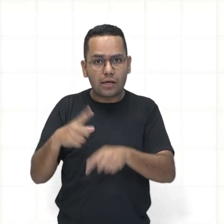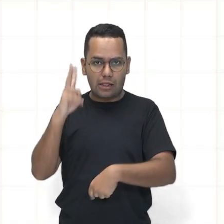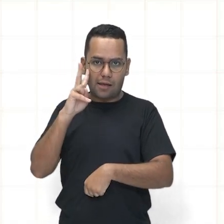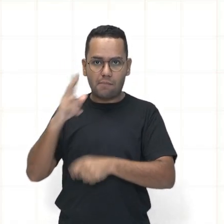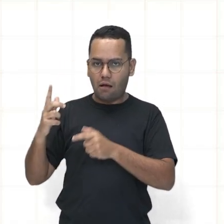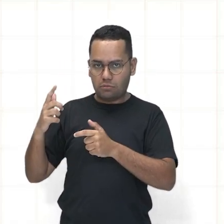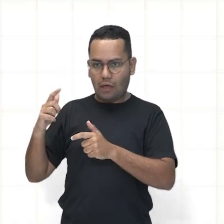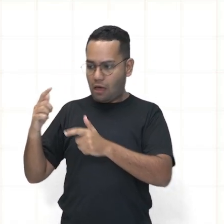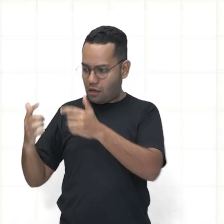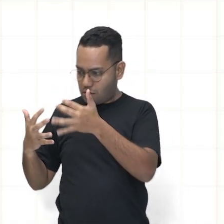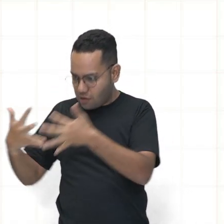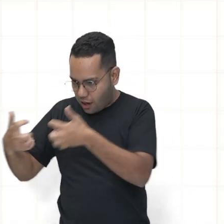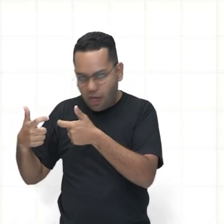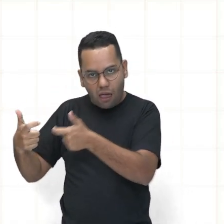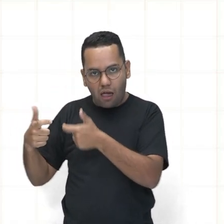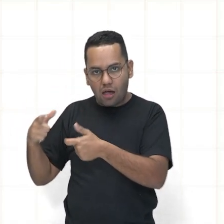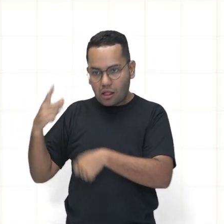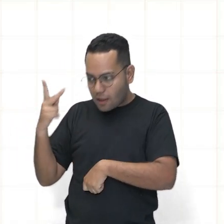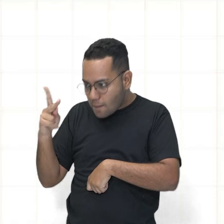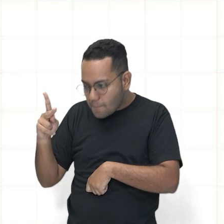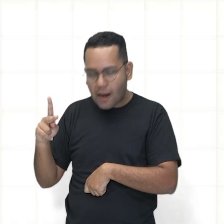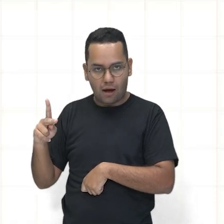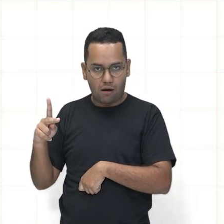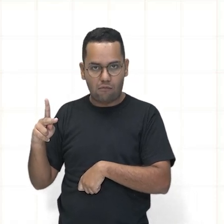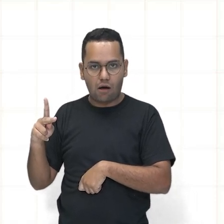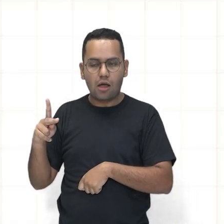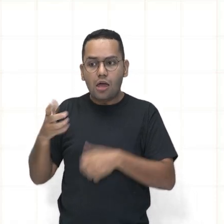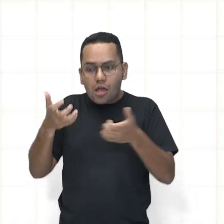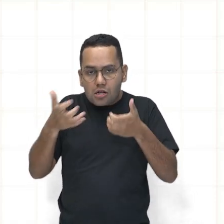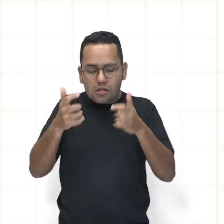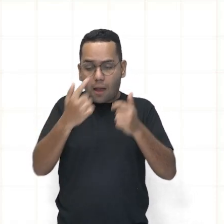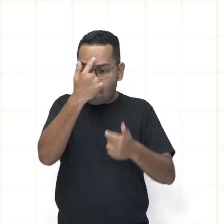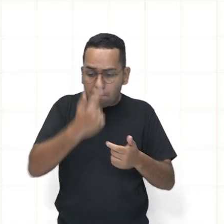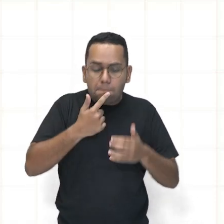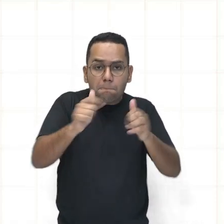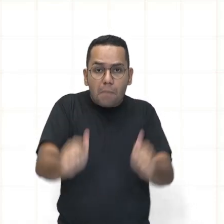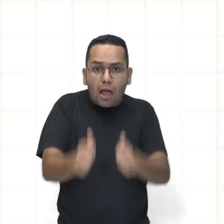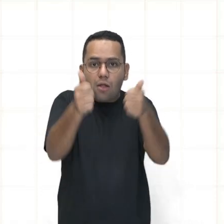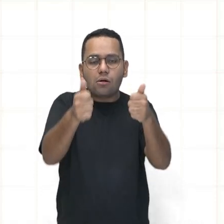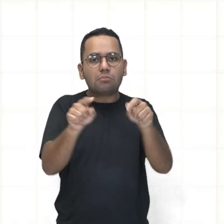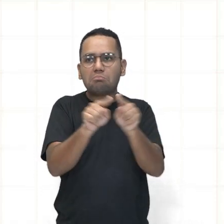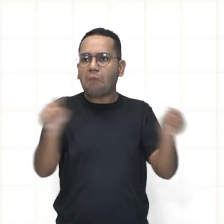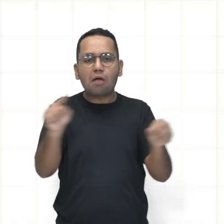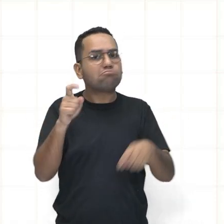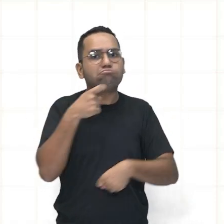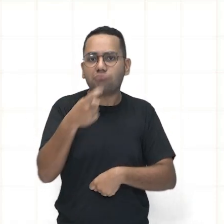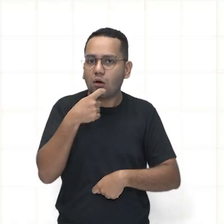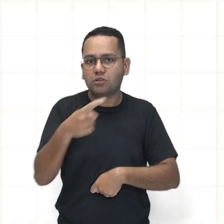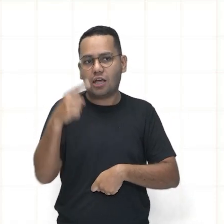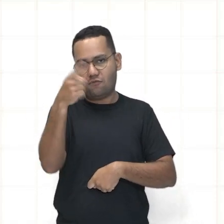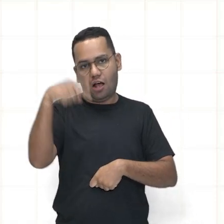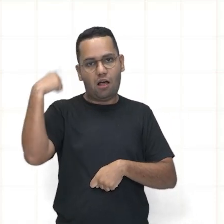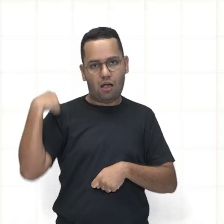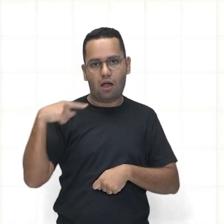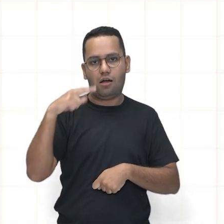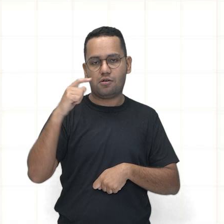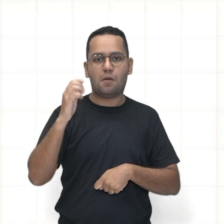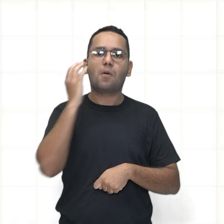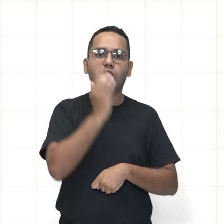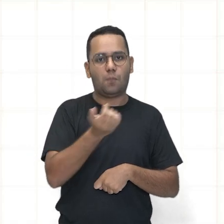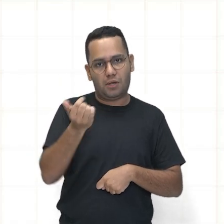Mas isso não aconteceu. Há também a influência de ideias iluministas. As ideias